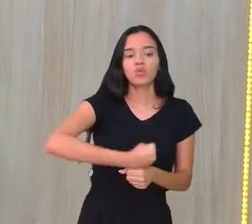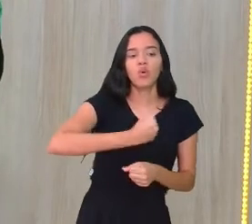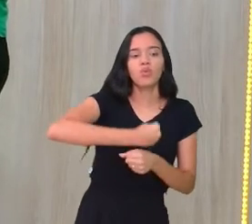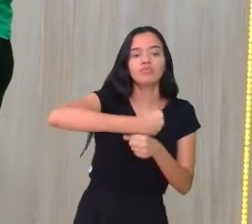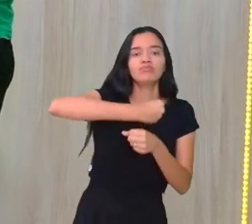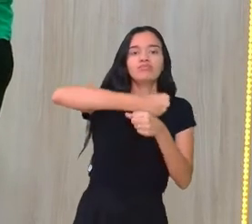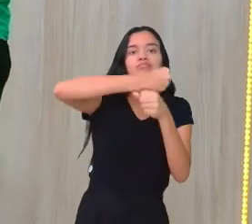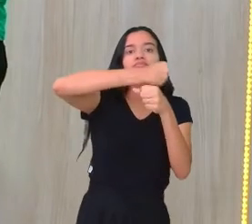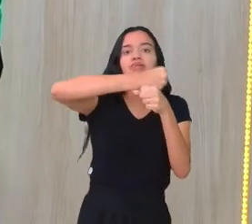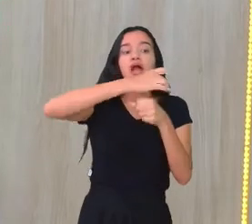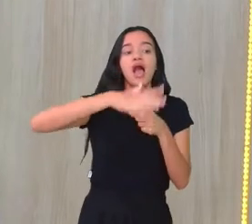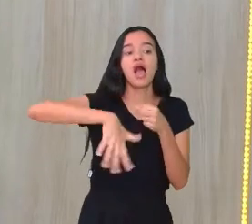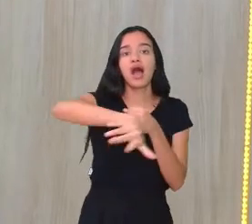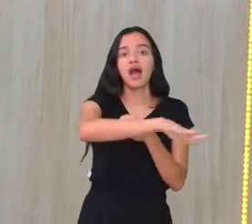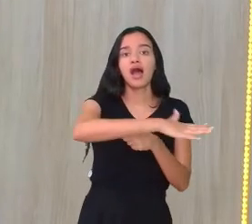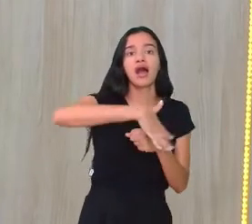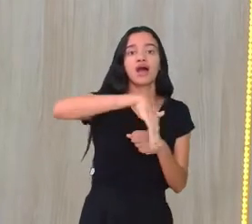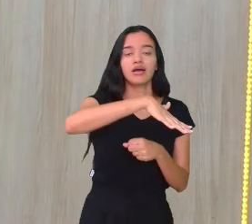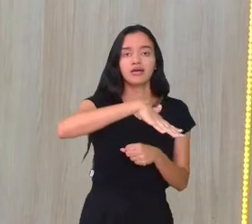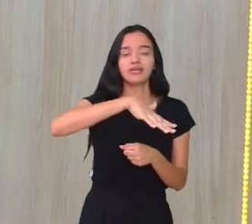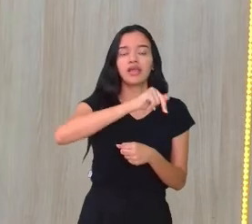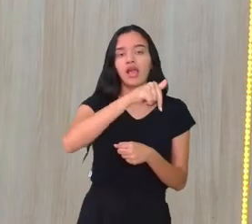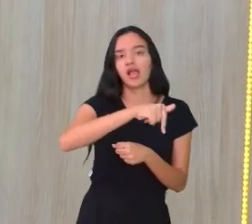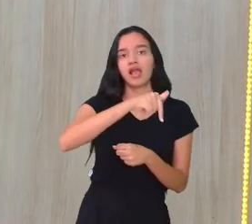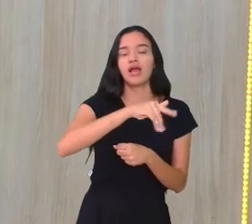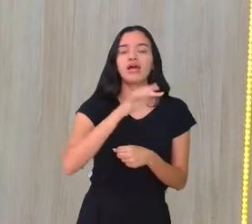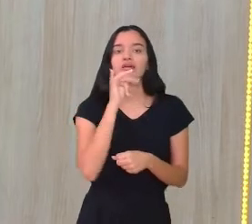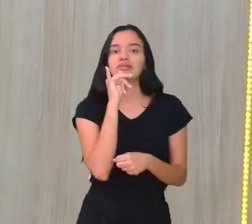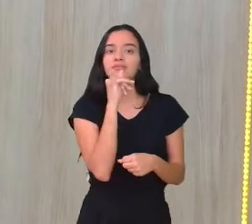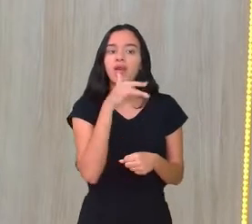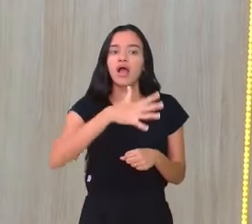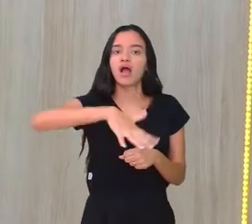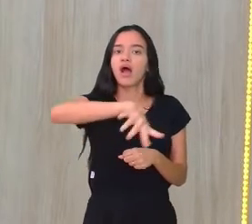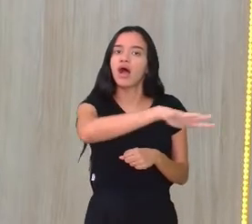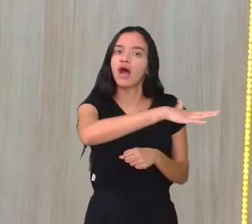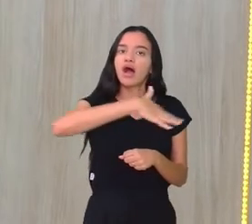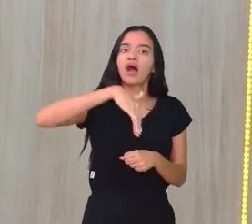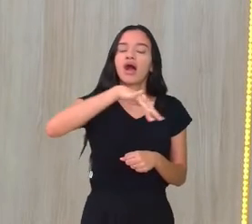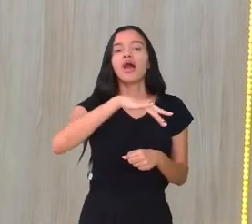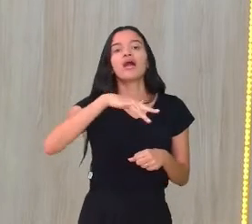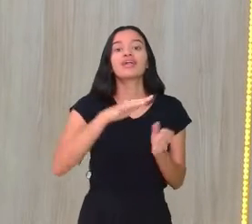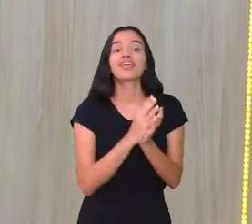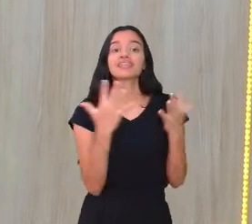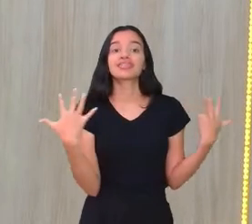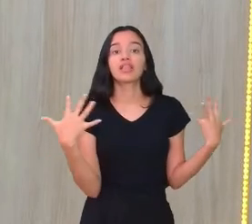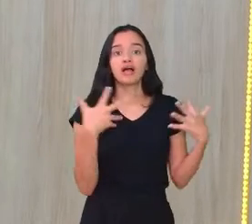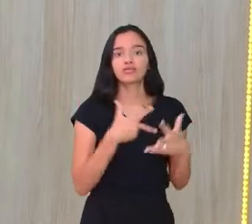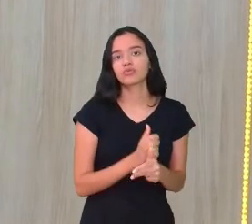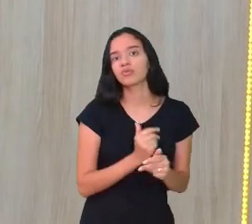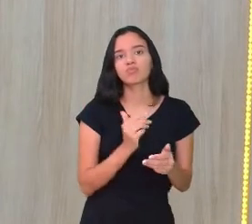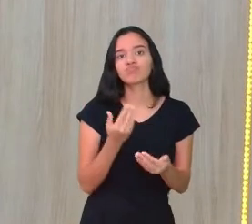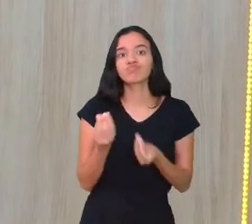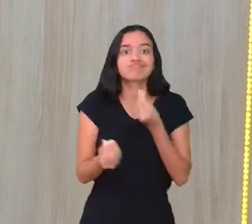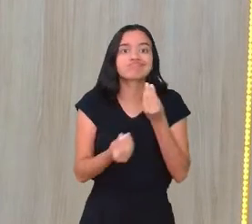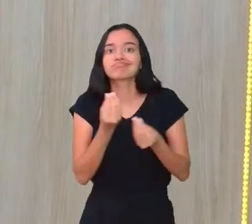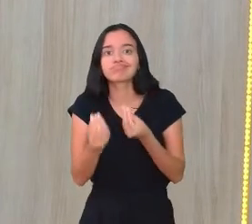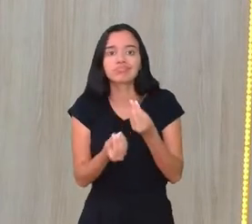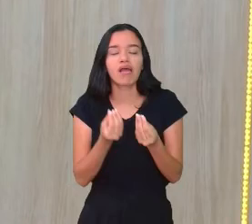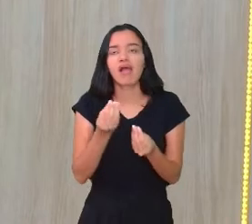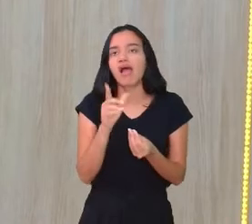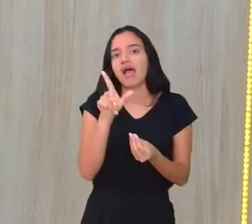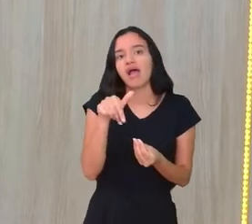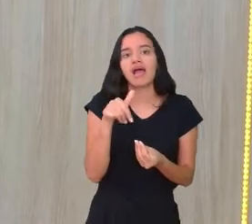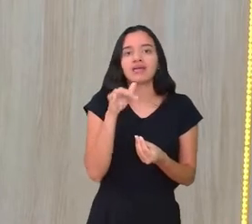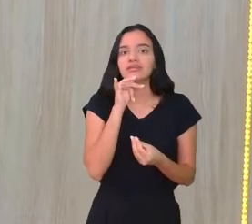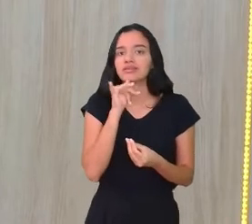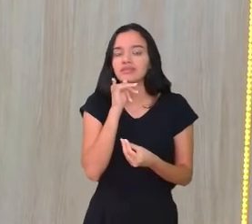porque aquela região, aquela área ali, onde ele está, é uma área de fluxo natural. Então, não teria como,